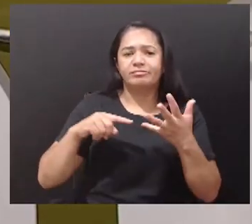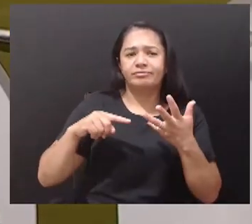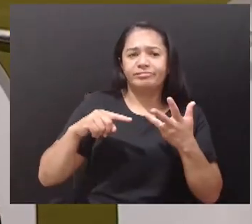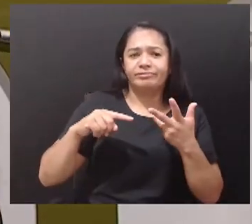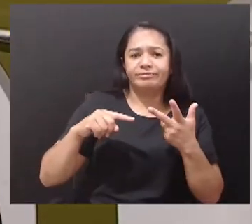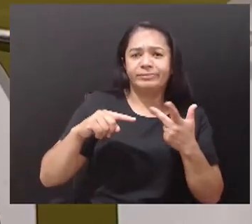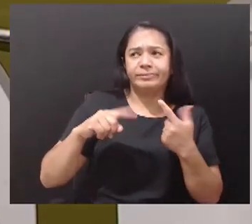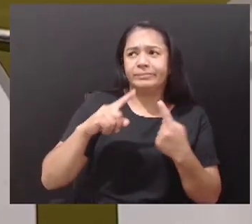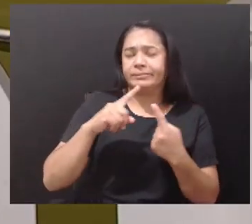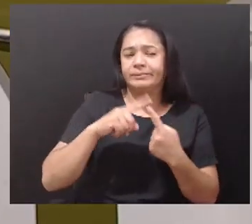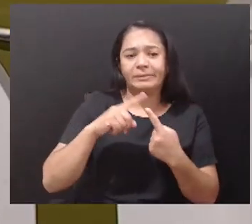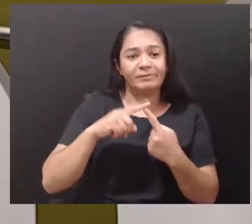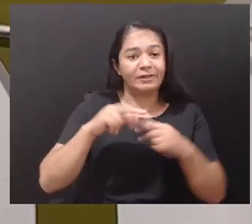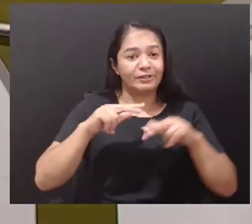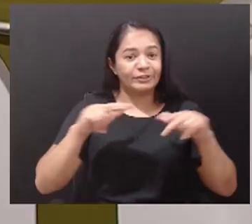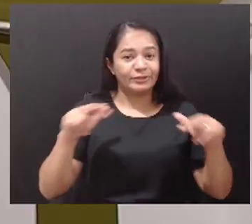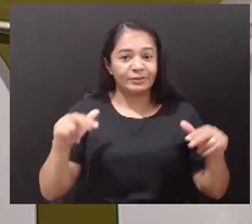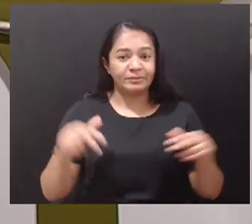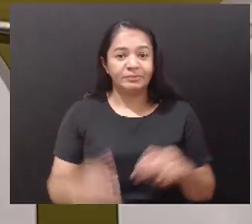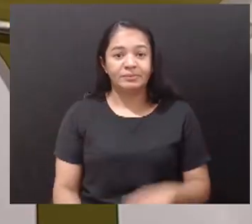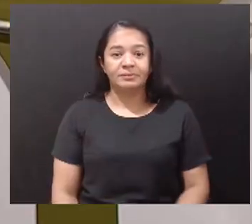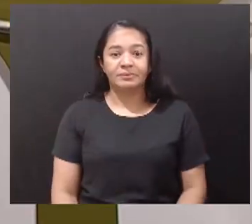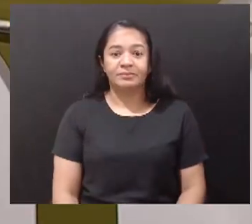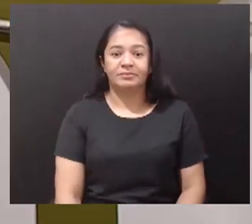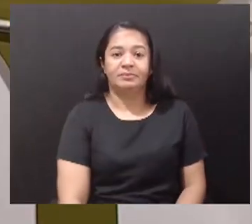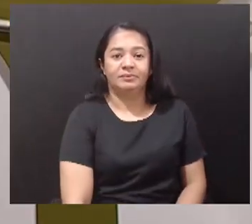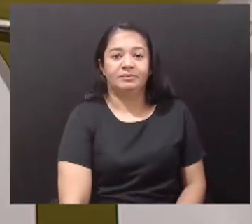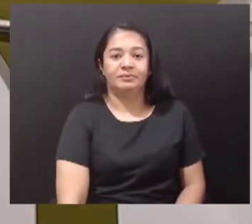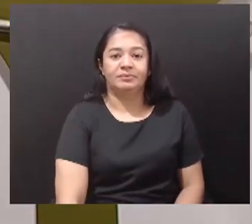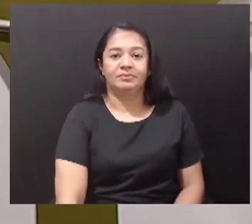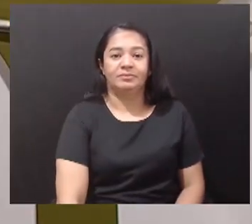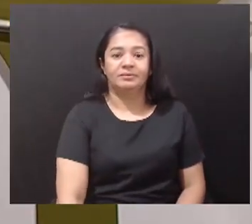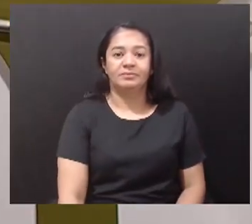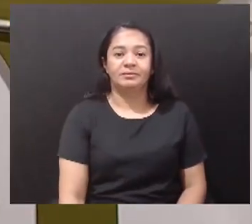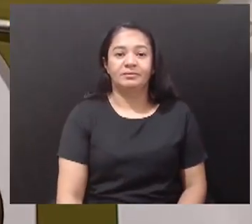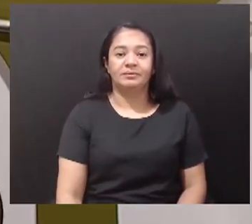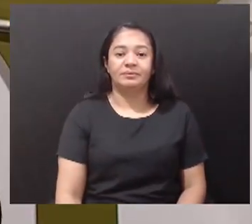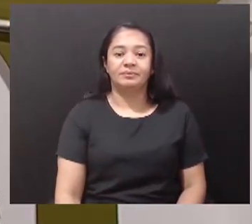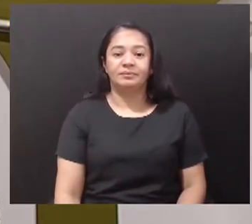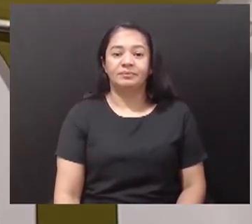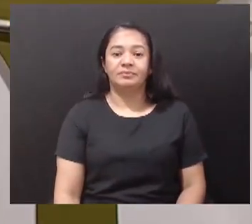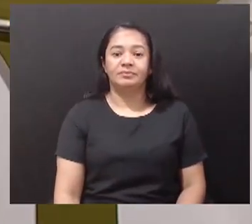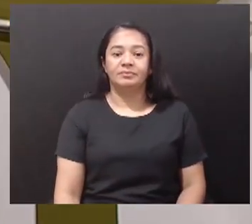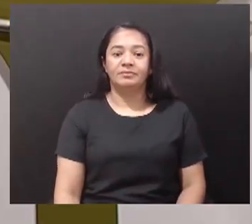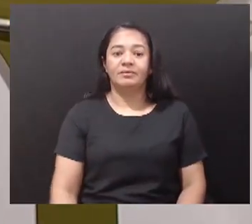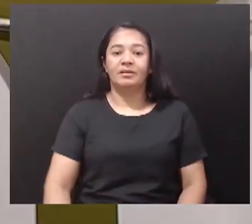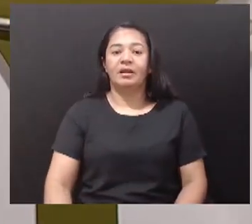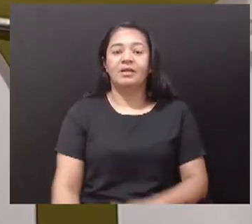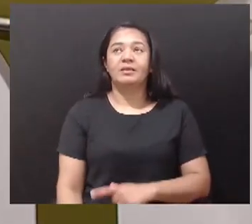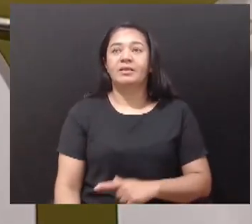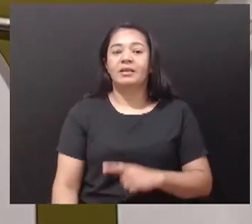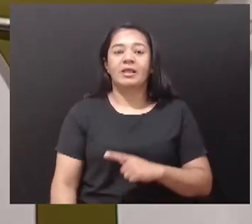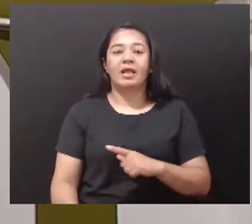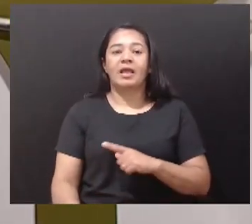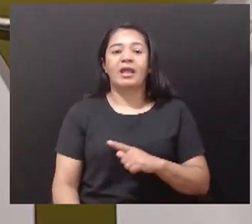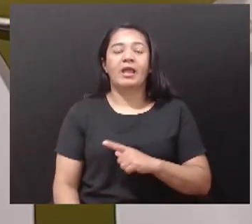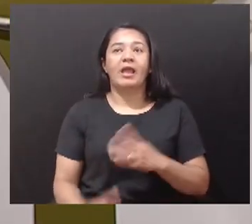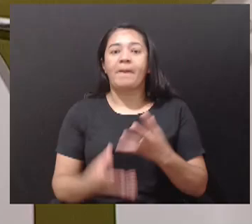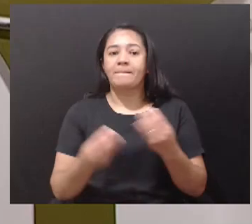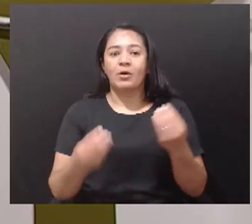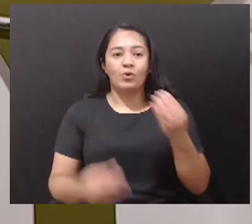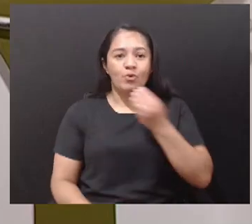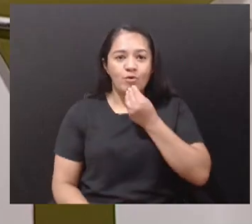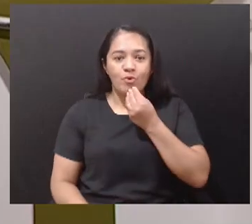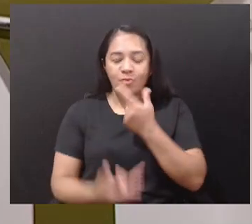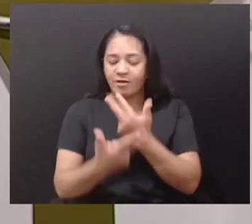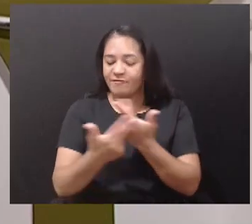tudo muito americanizado, né, mas é a moda que traz isso. Então, assim, tem um mundo de oportunidades e variedades para as pessoas